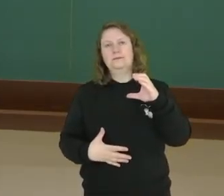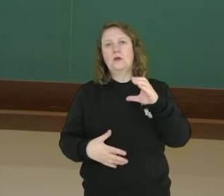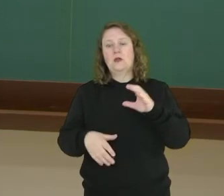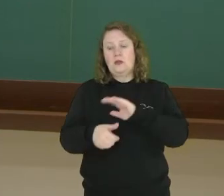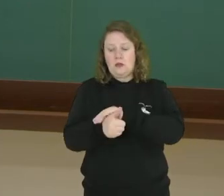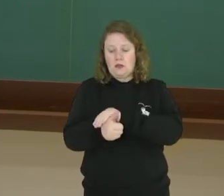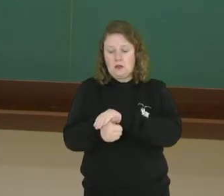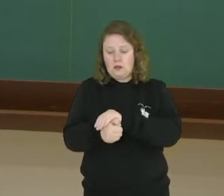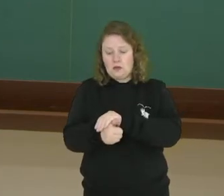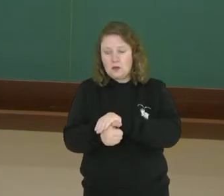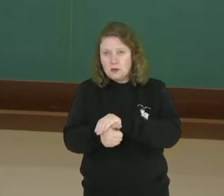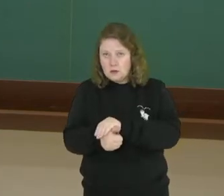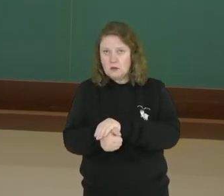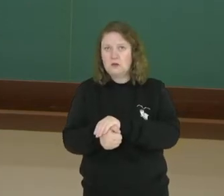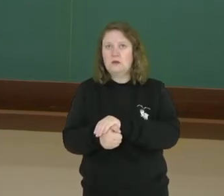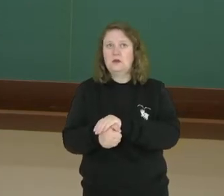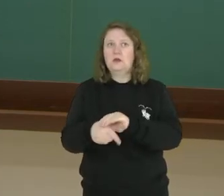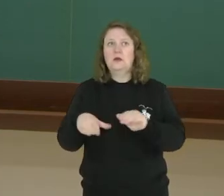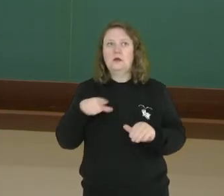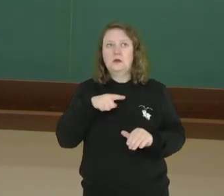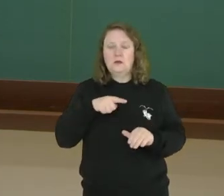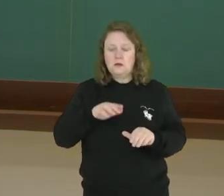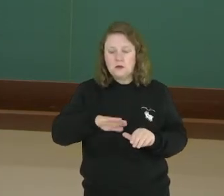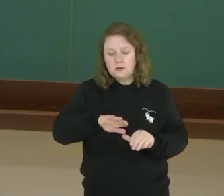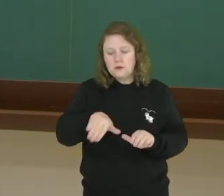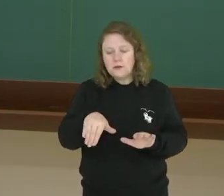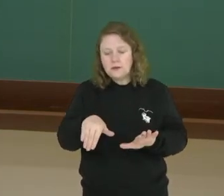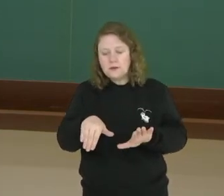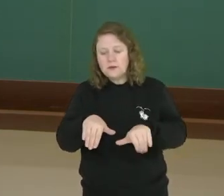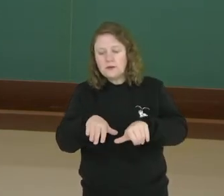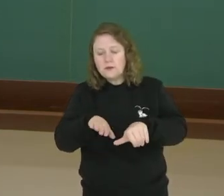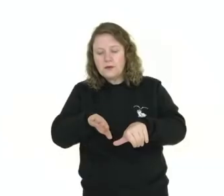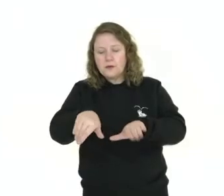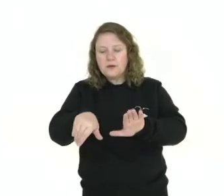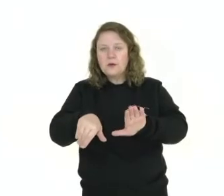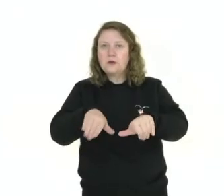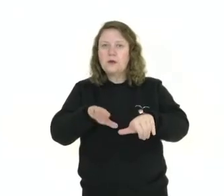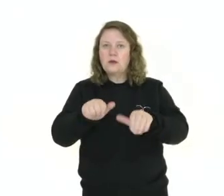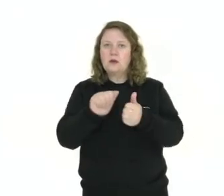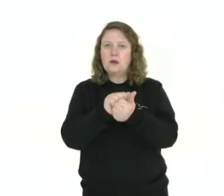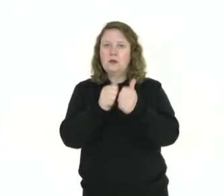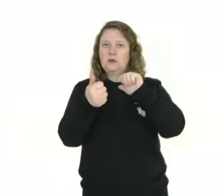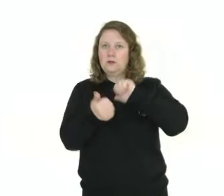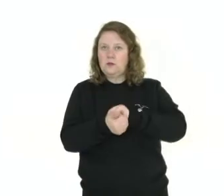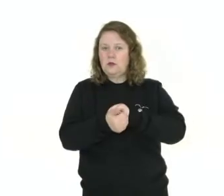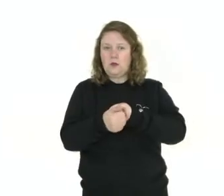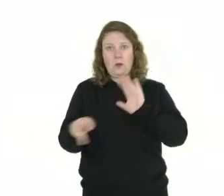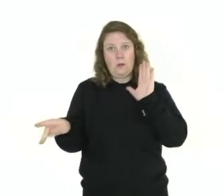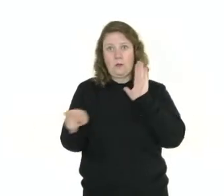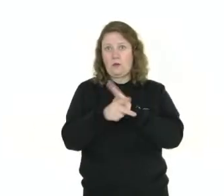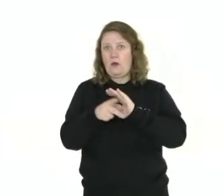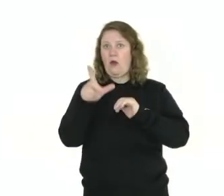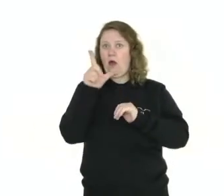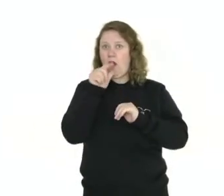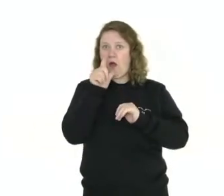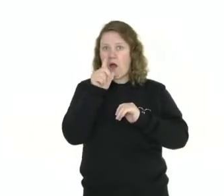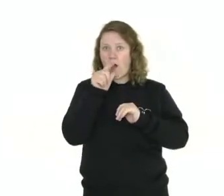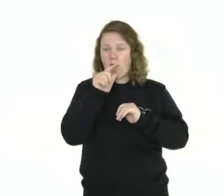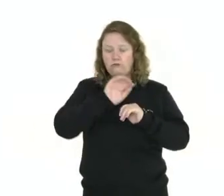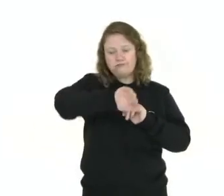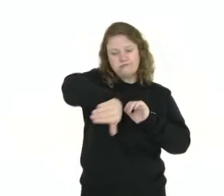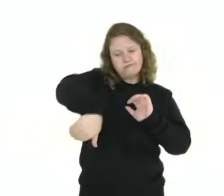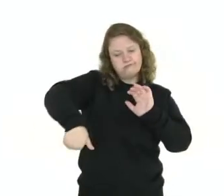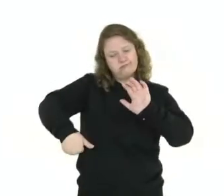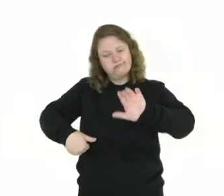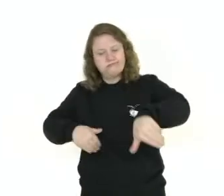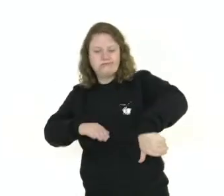possuem, então, patas, né? Adaptadas para nadar e o casco delas também é hidrodinâmico. Como